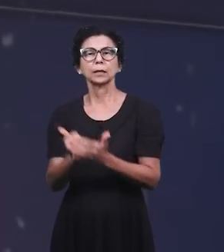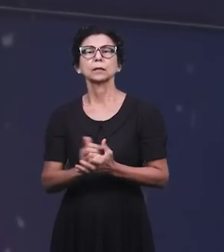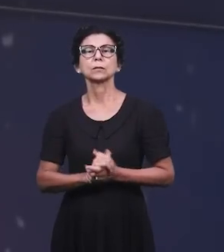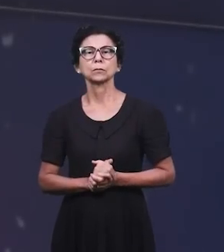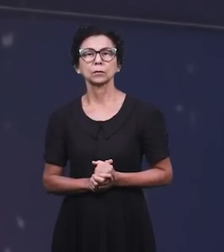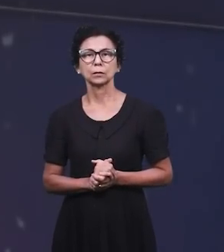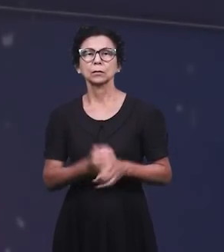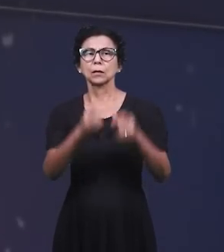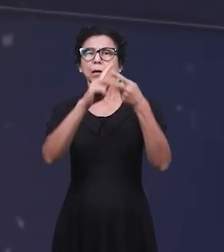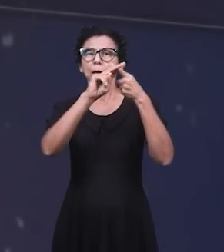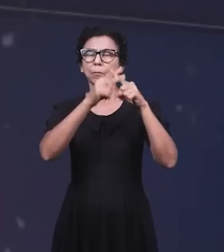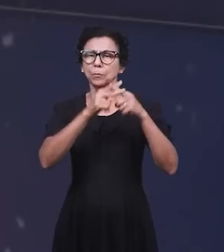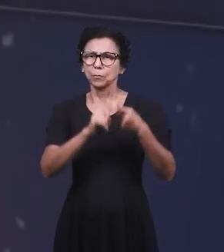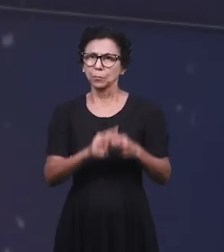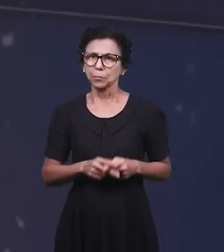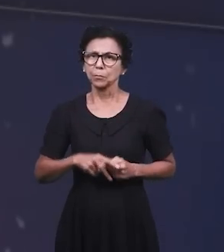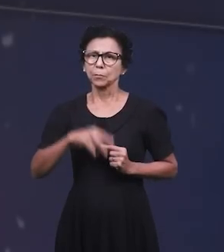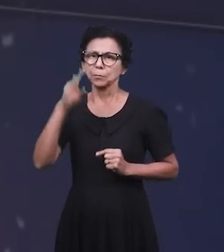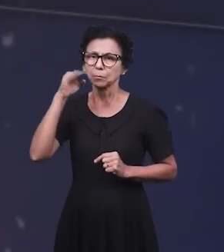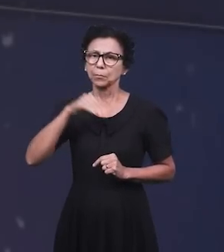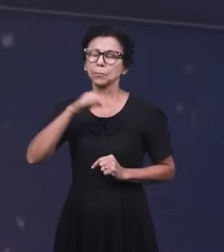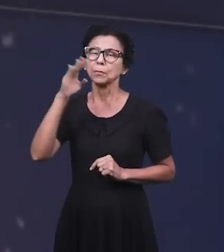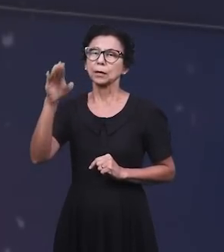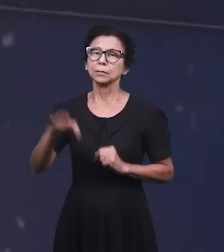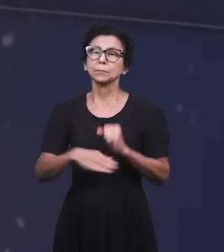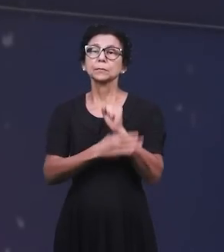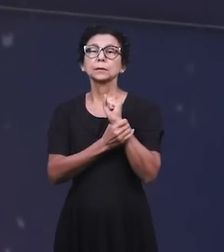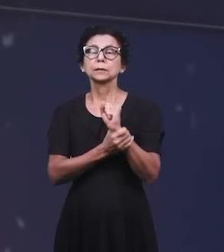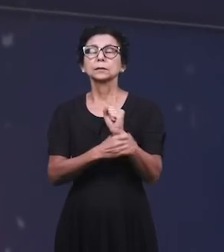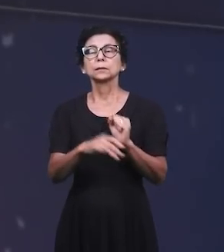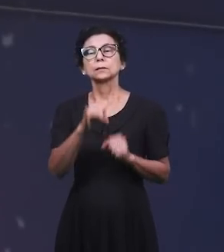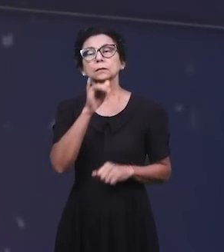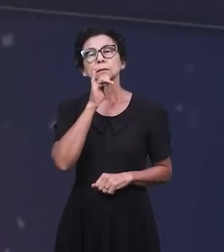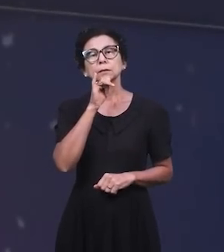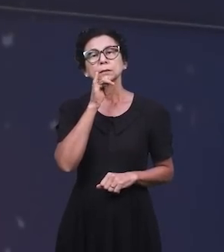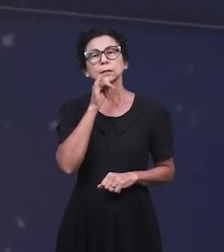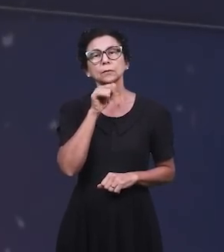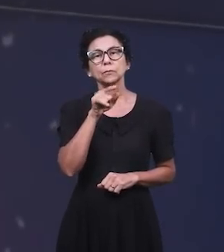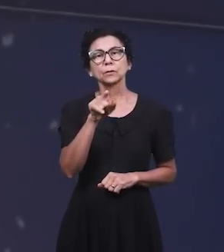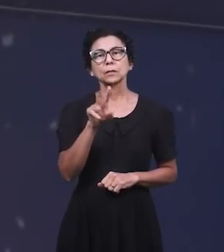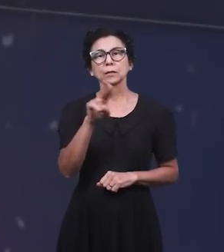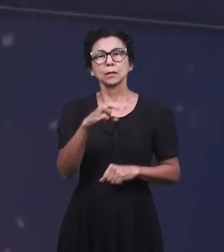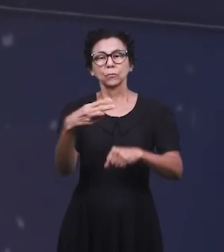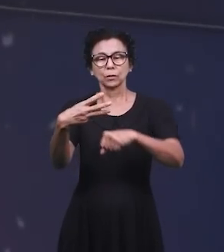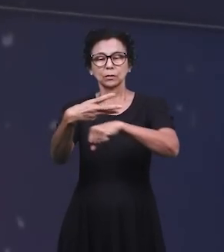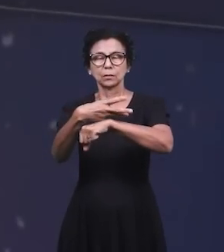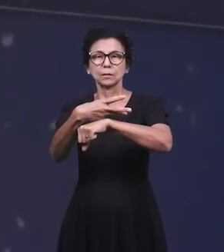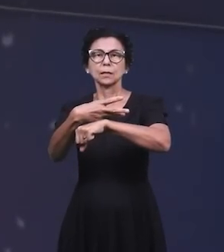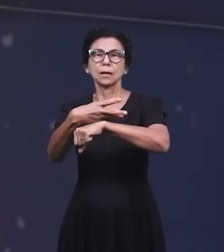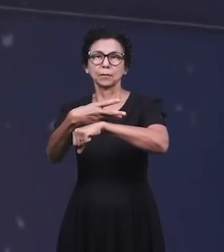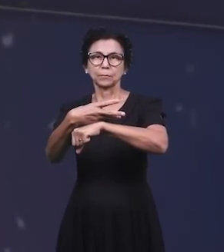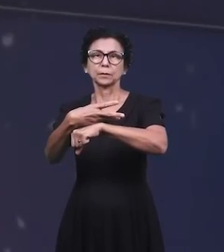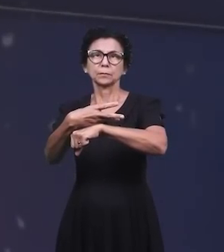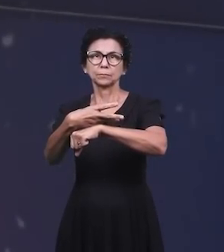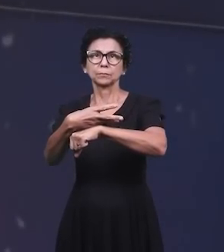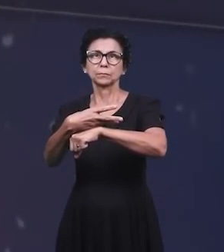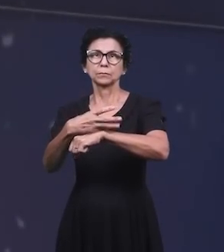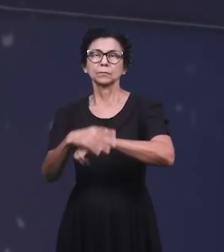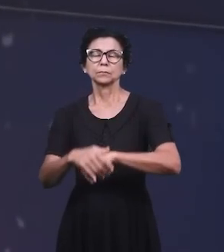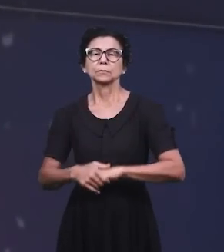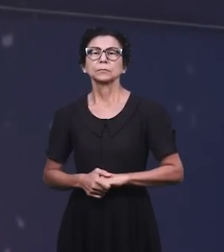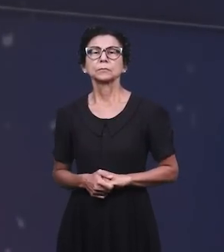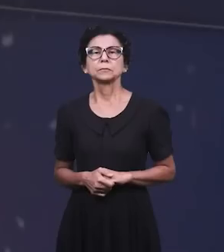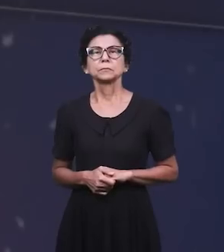sendo aprimorados, né? Para exatamente garantir. Por exemplo, você vai usar o WhatsApp, o Telegram,